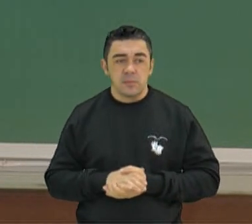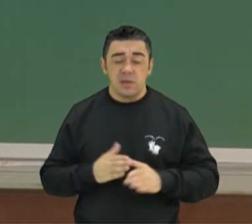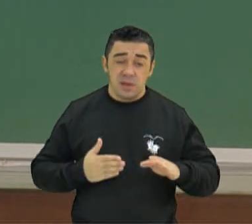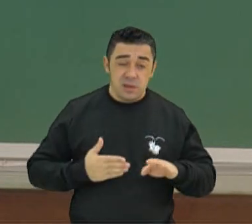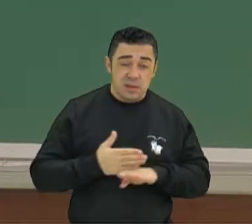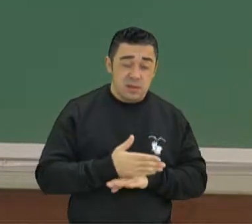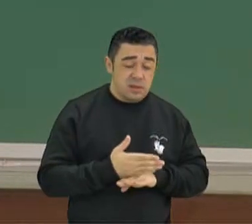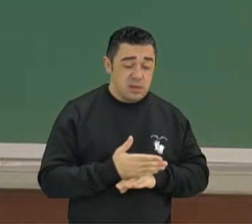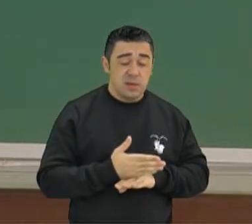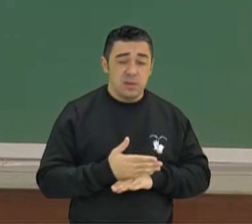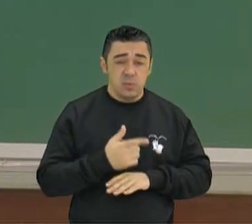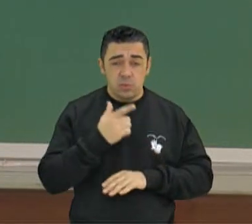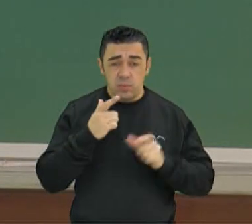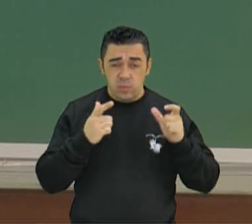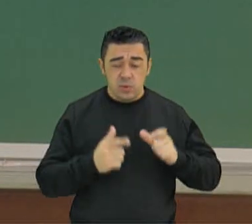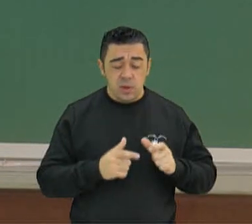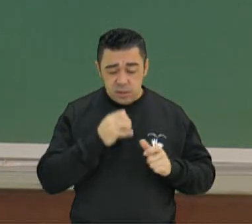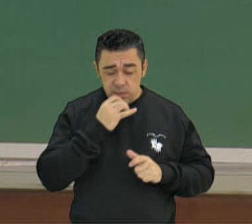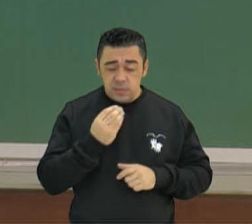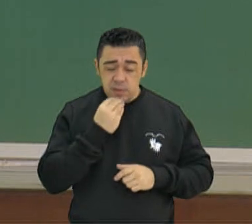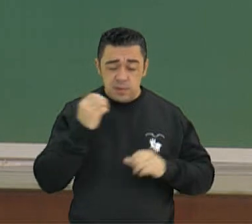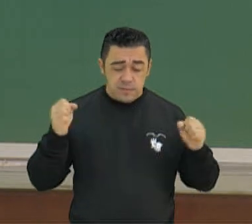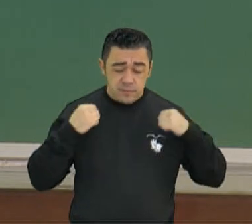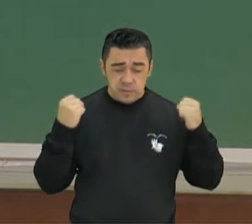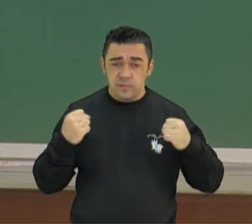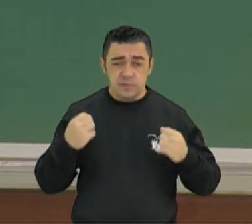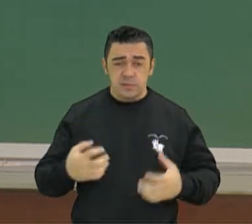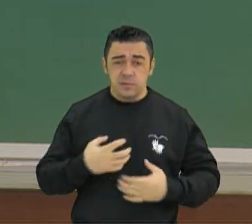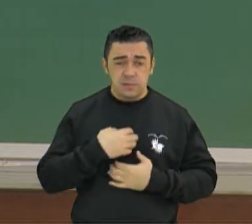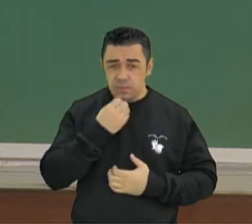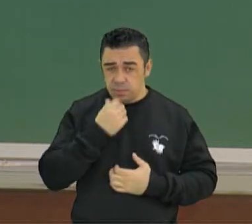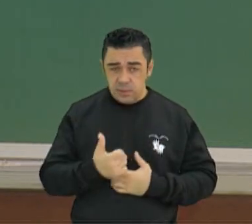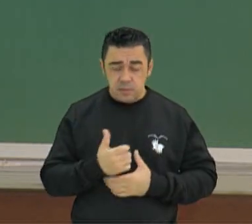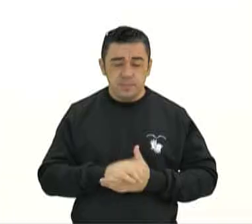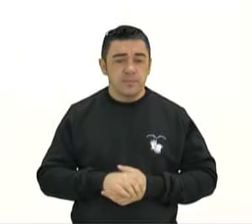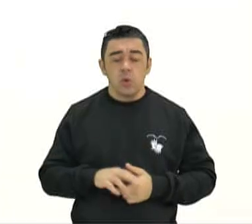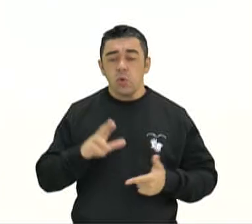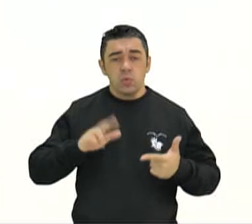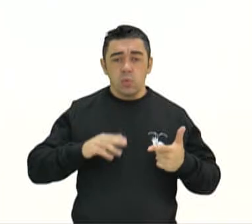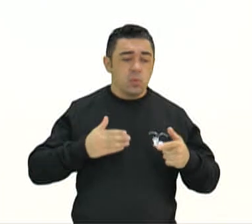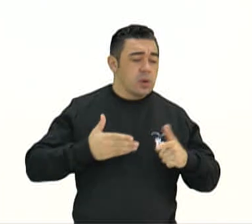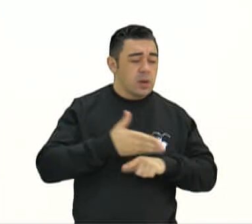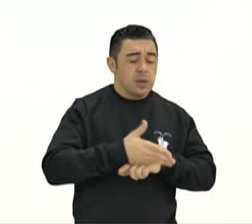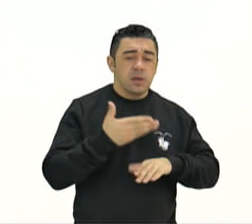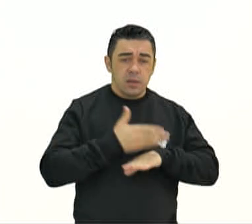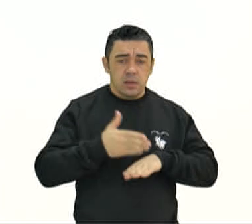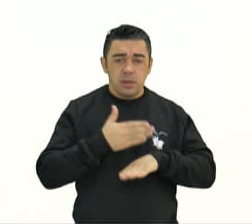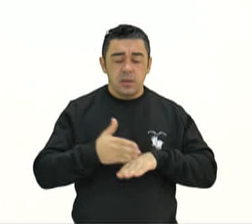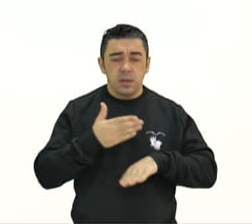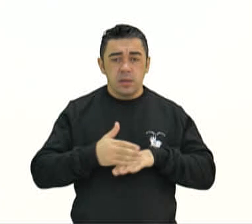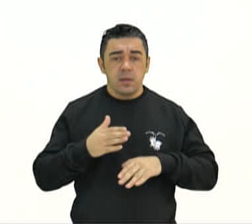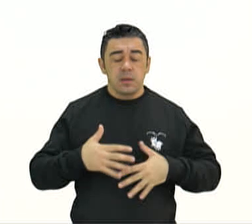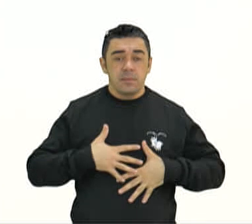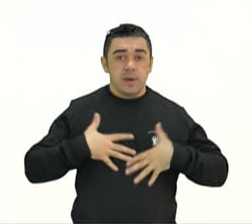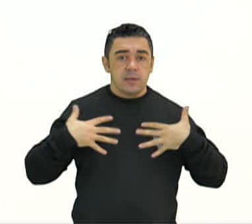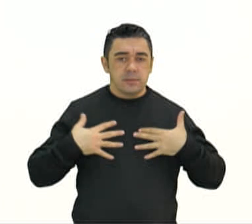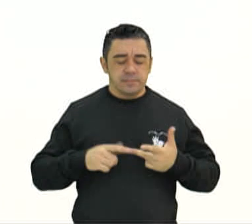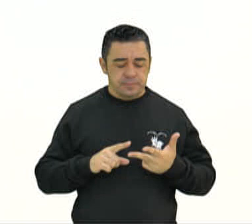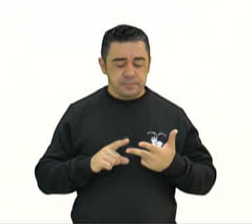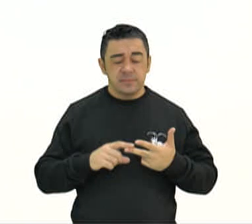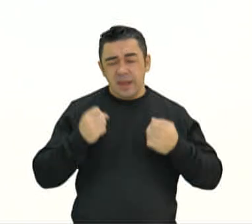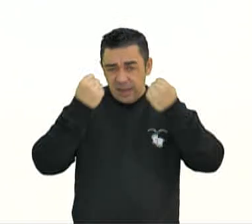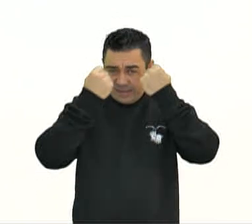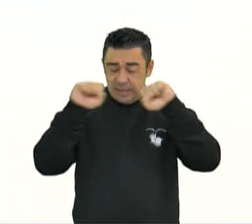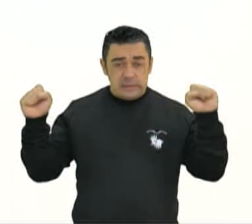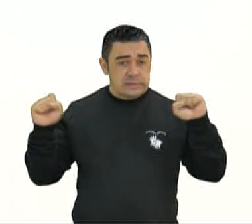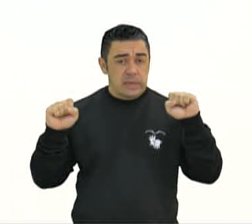mesmo quando não se sente bem, quase nunca se exercitar por prazer, ficar estressado e ansioso quando não